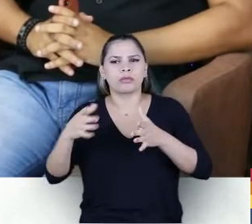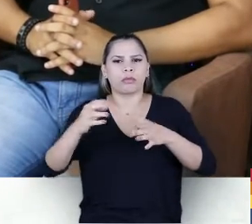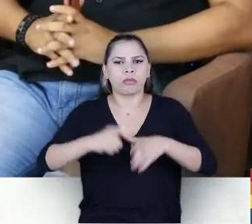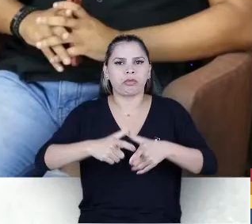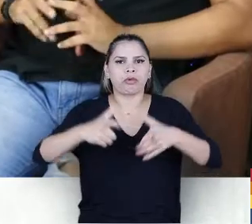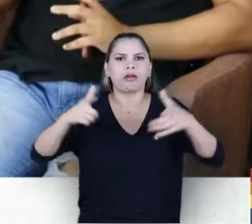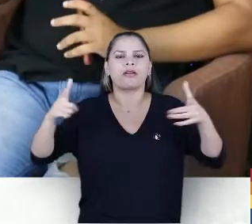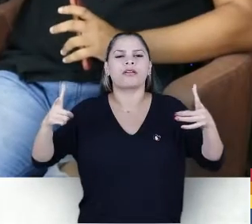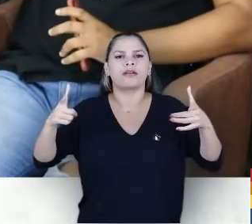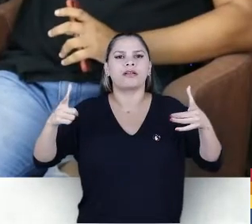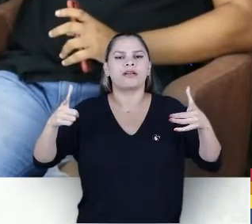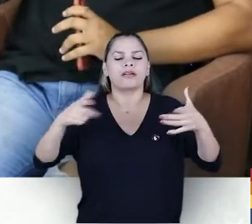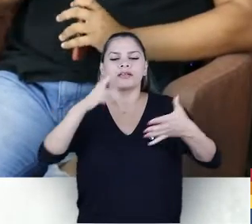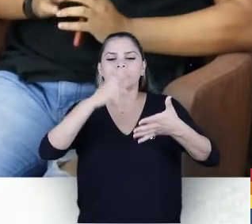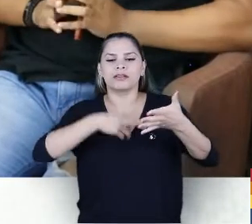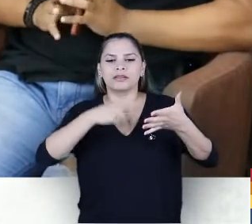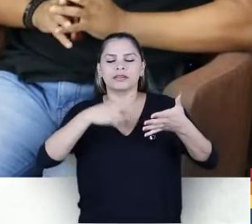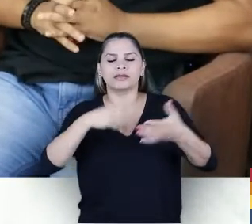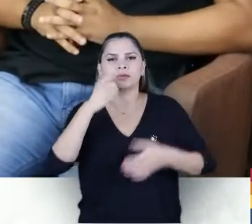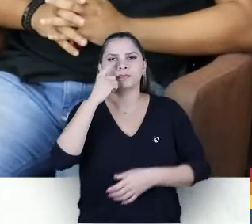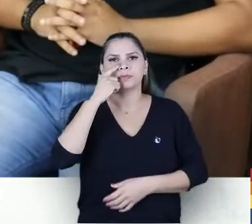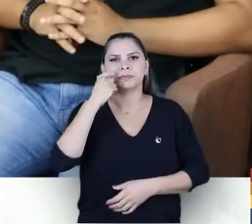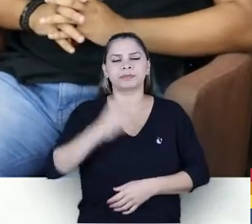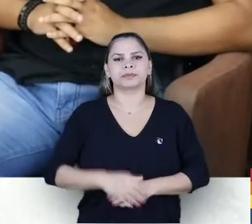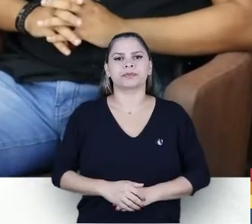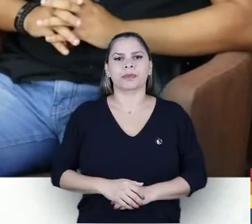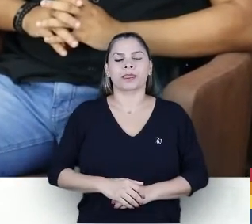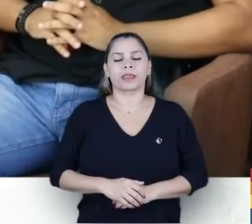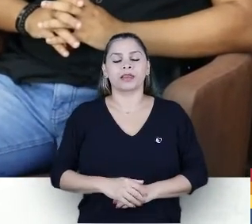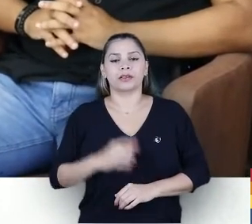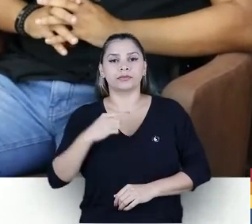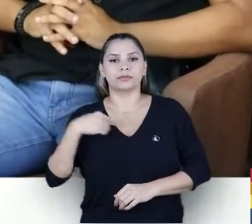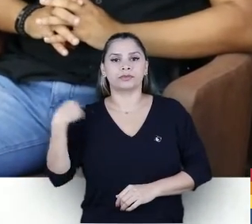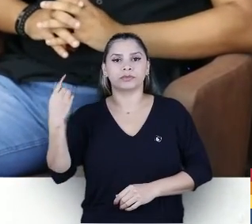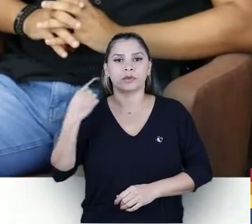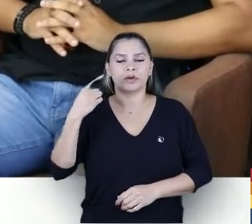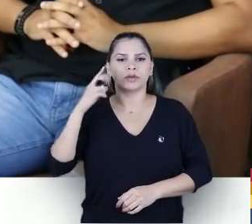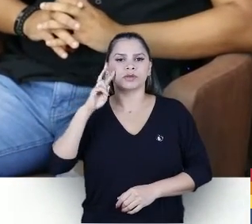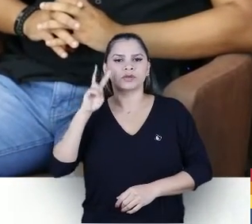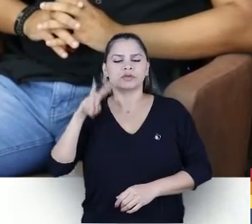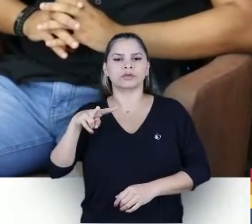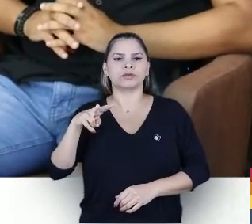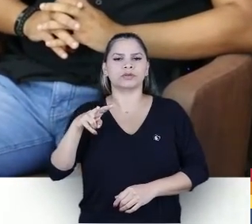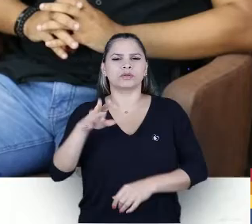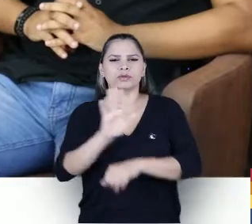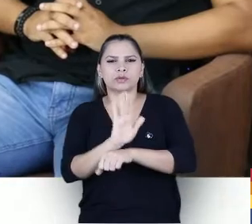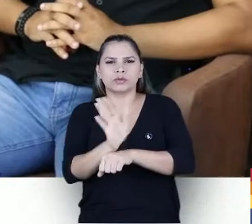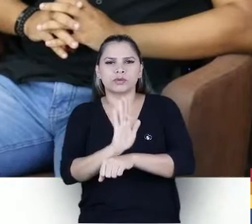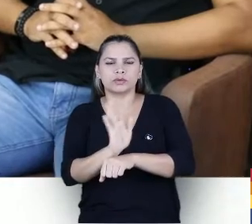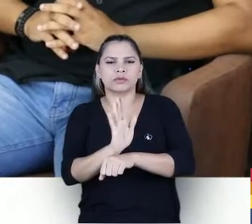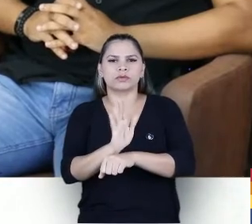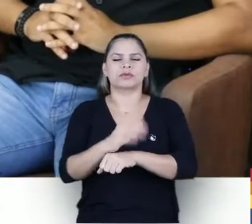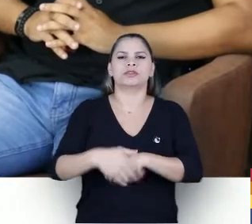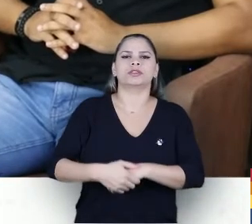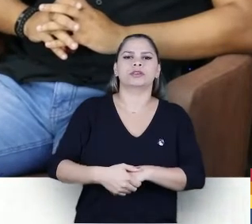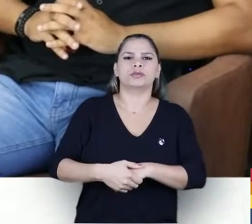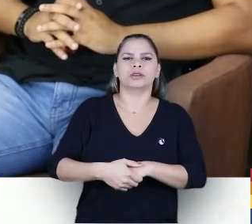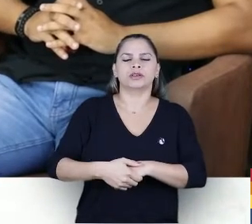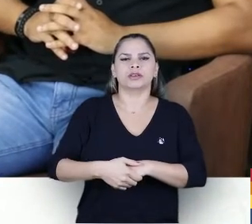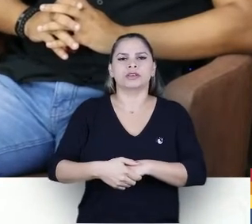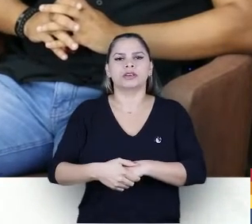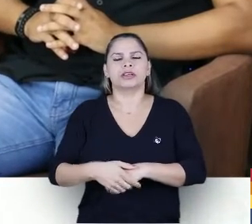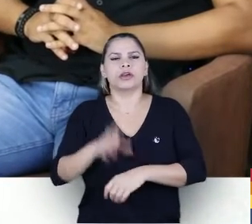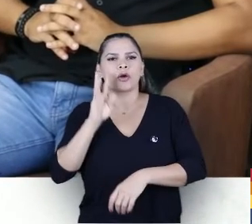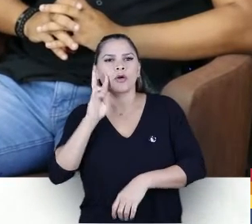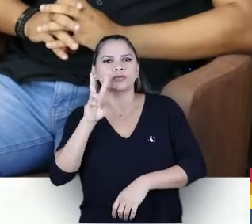eletiva. E aí, o nome da eletiva é Repertório para ampliando o repertório da redação. E aí,